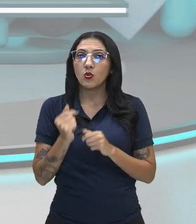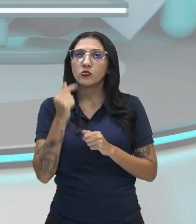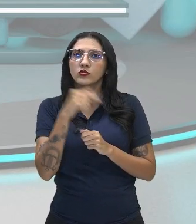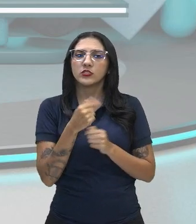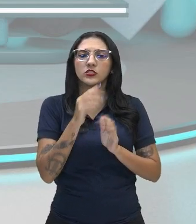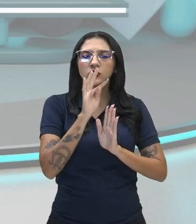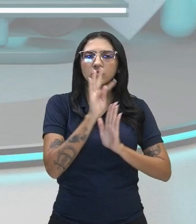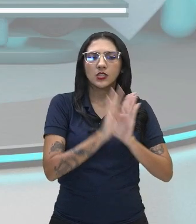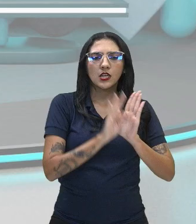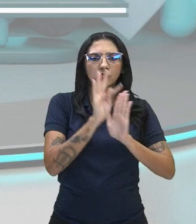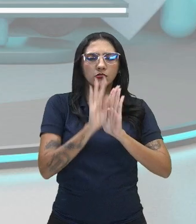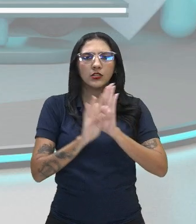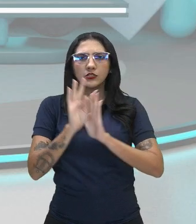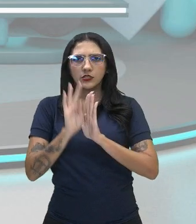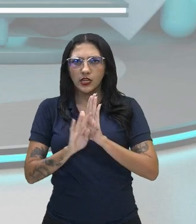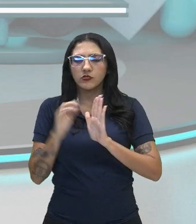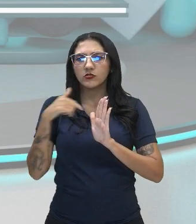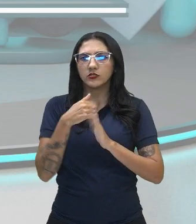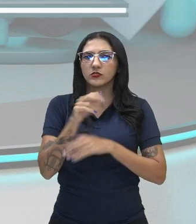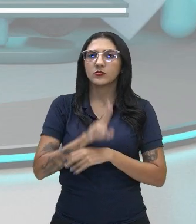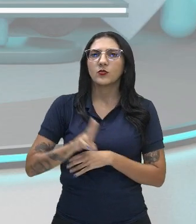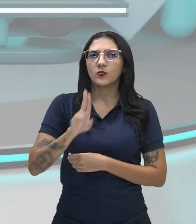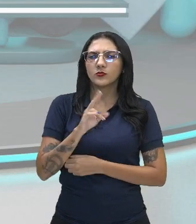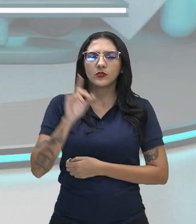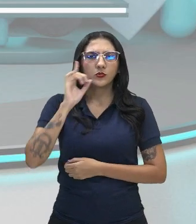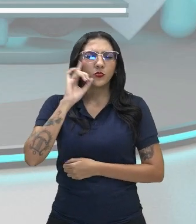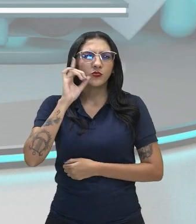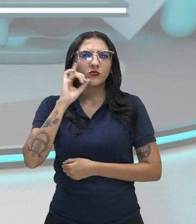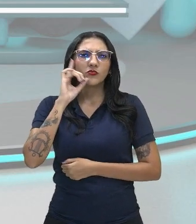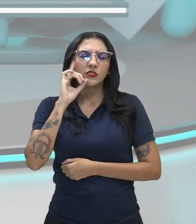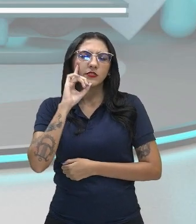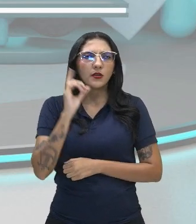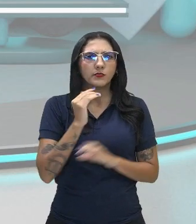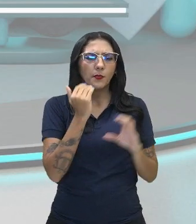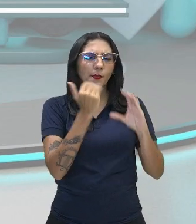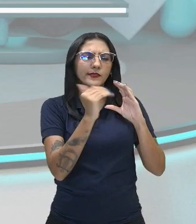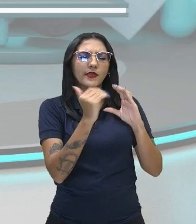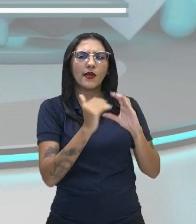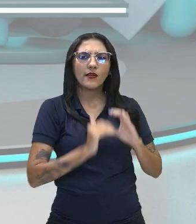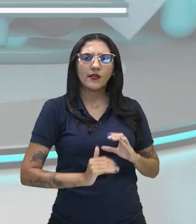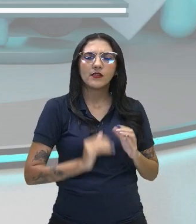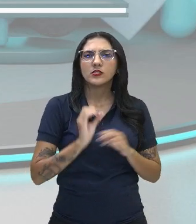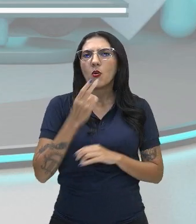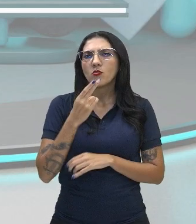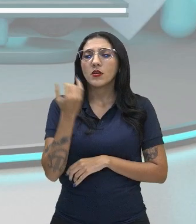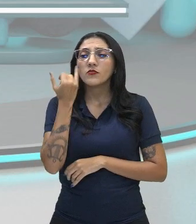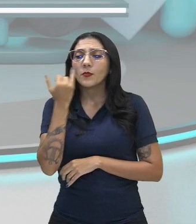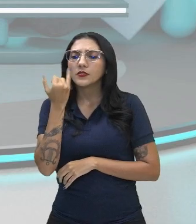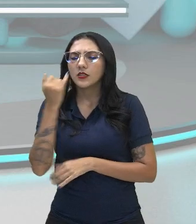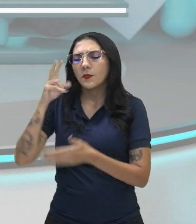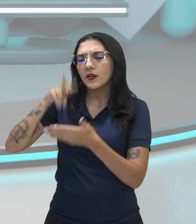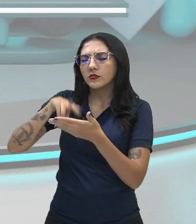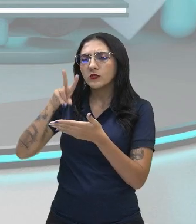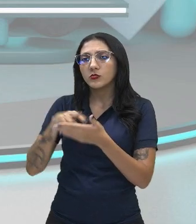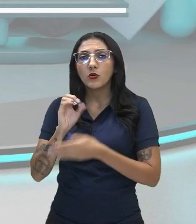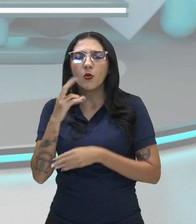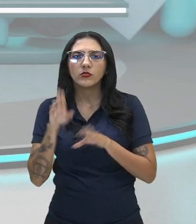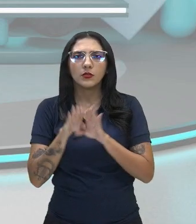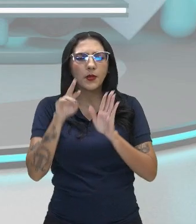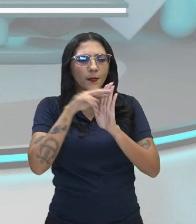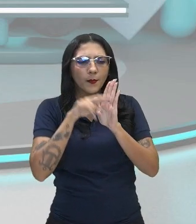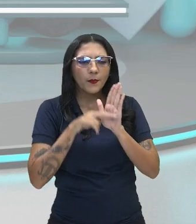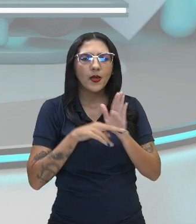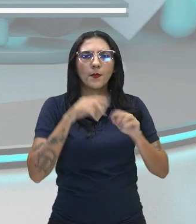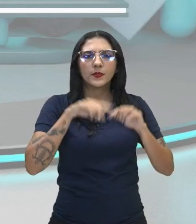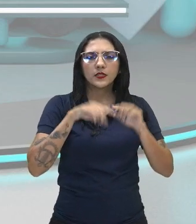textos que nós usamos no dia a dia, uma mensagem, uma notícia no jornal, uma receita de bolo,